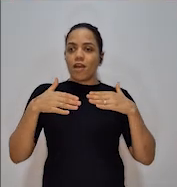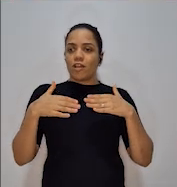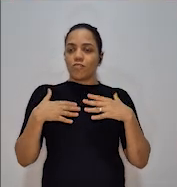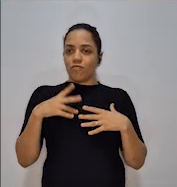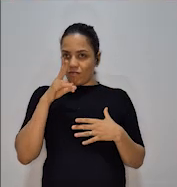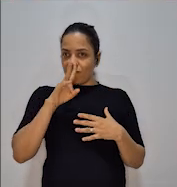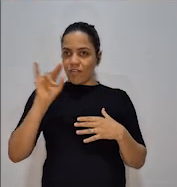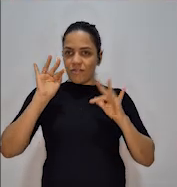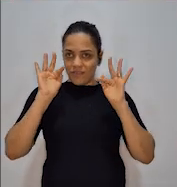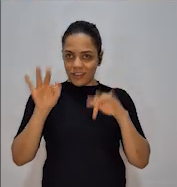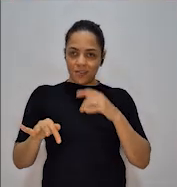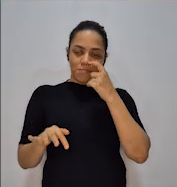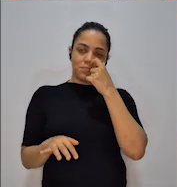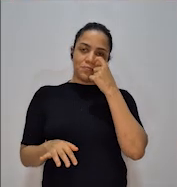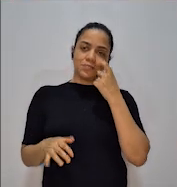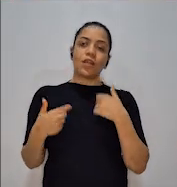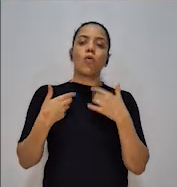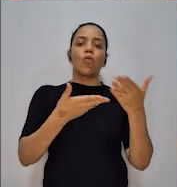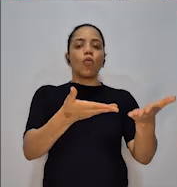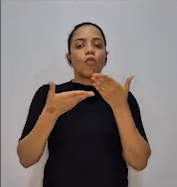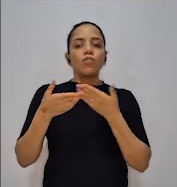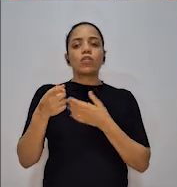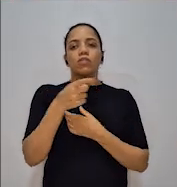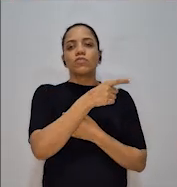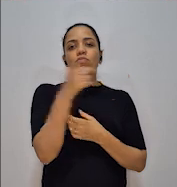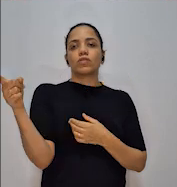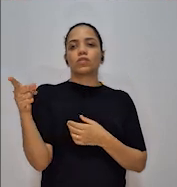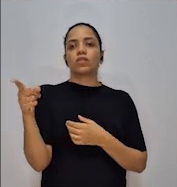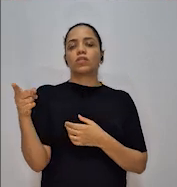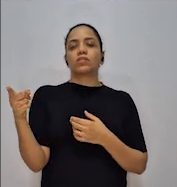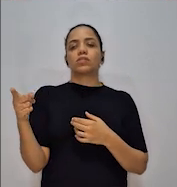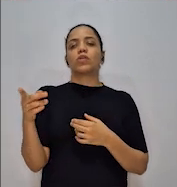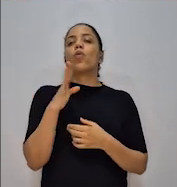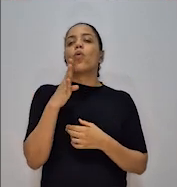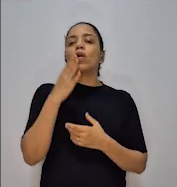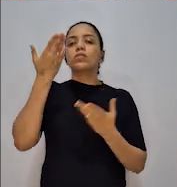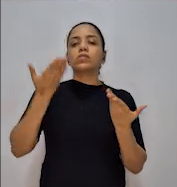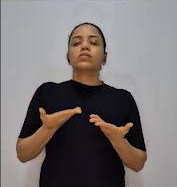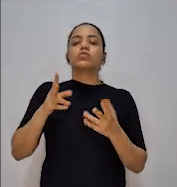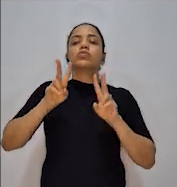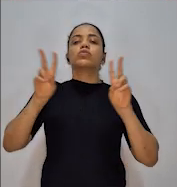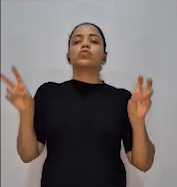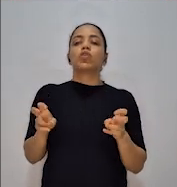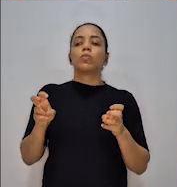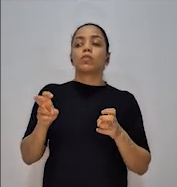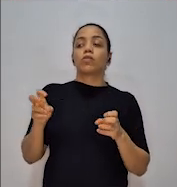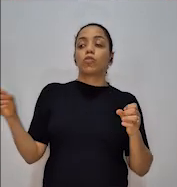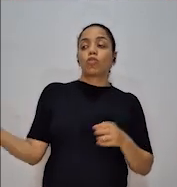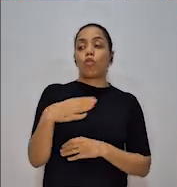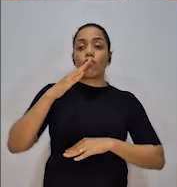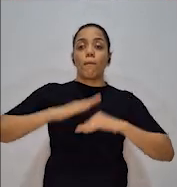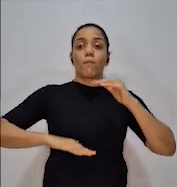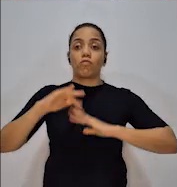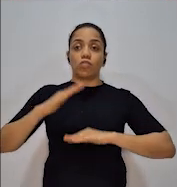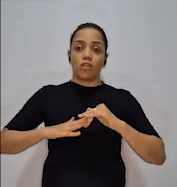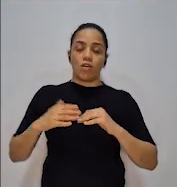convidar vocês a conhecerem mais sobre essa nova Associação de Profissionais de RH do Brasil, a